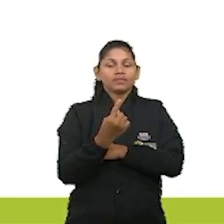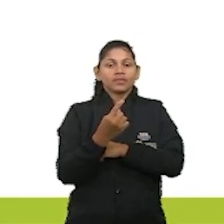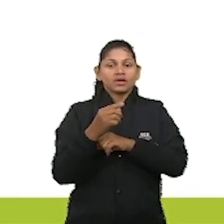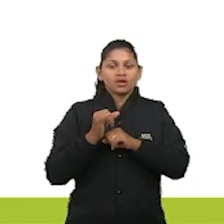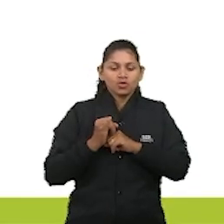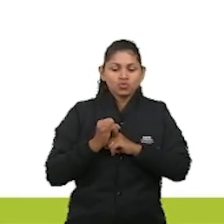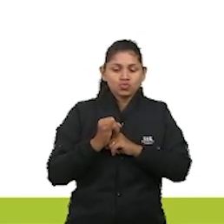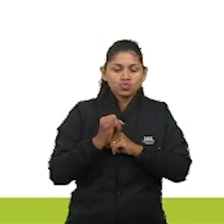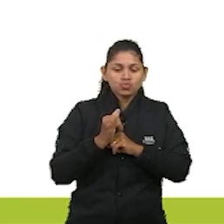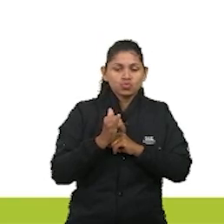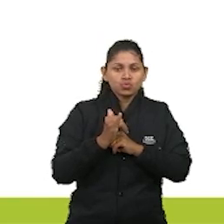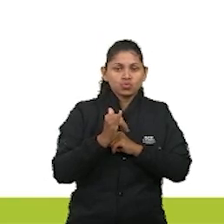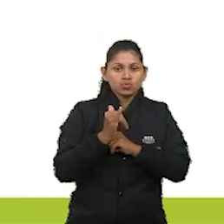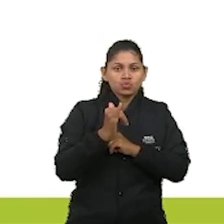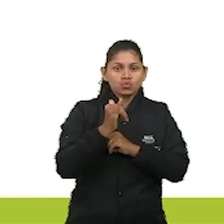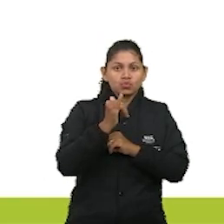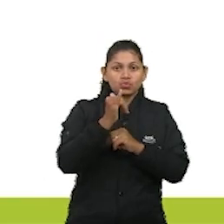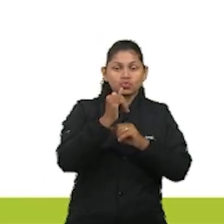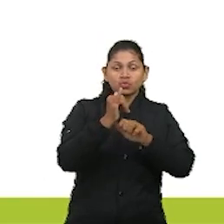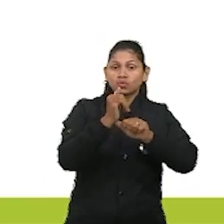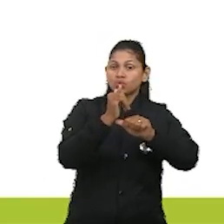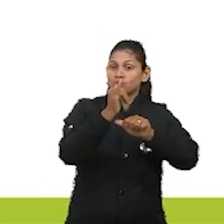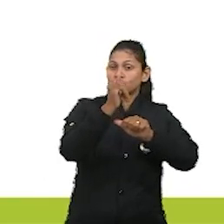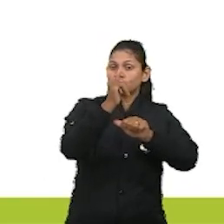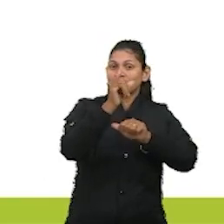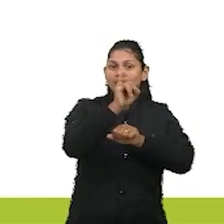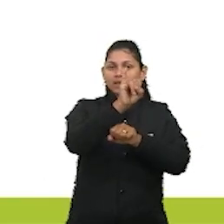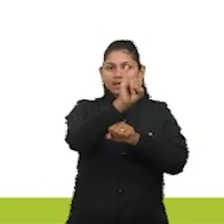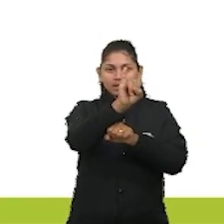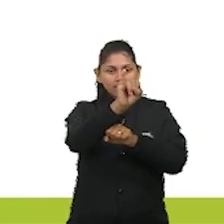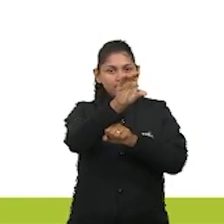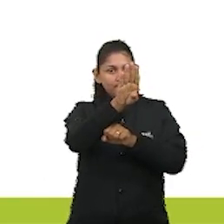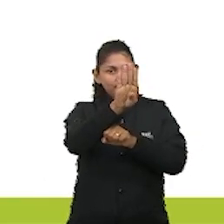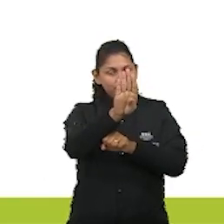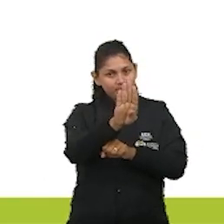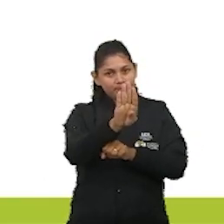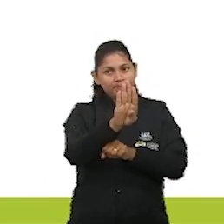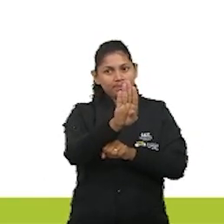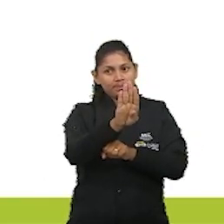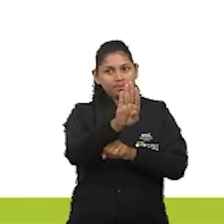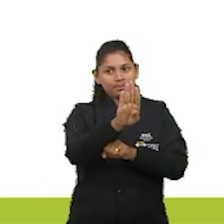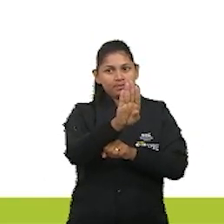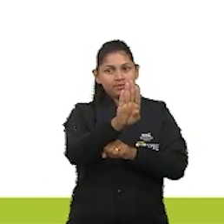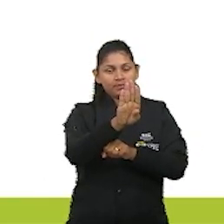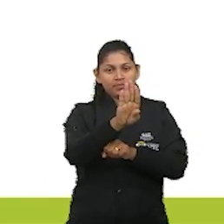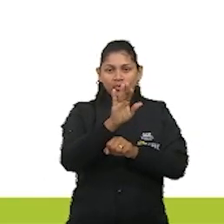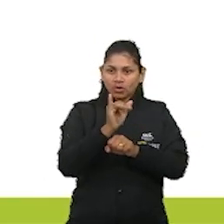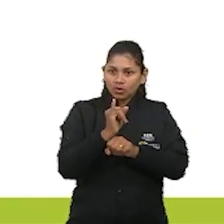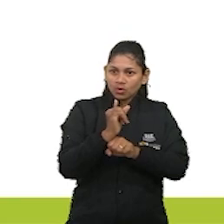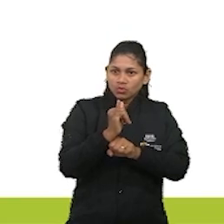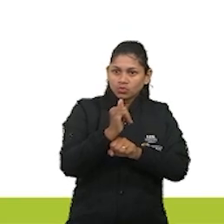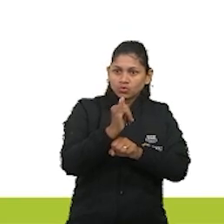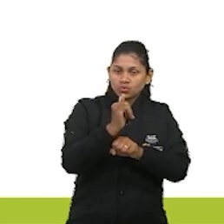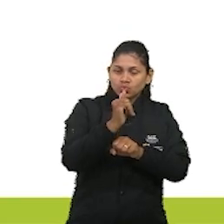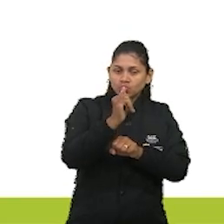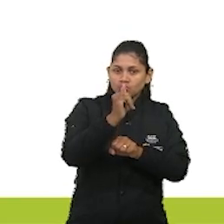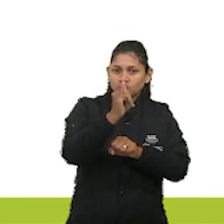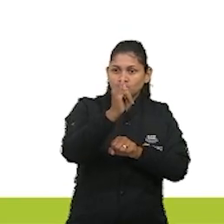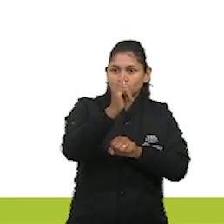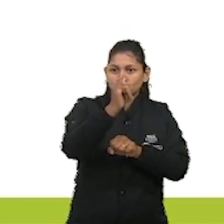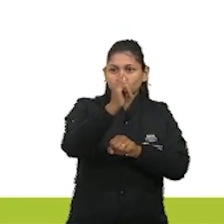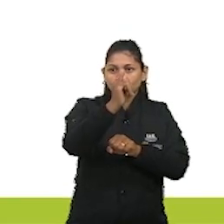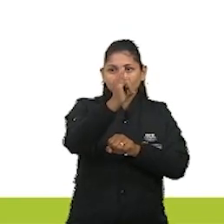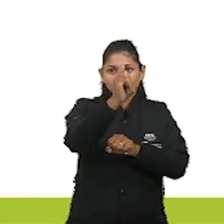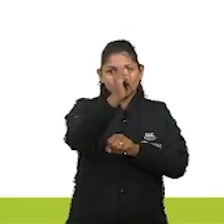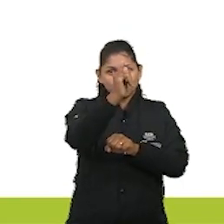prosseguir, vai passar pelo ponto B, então vou chamar de IB. Tá bom? Segue a setinha. Então, continuou. Esse IA